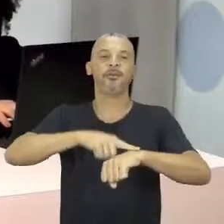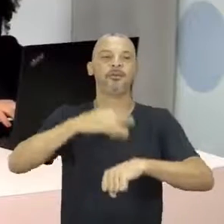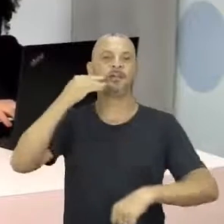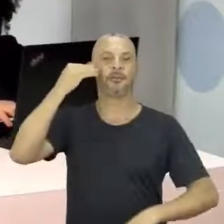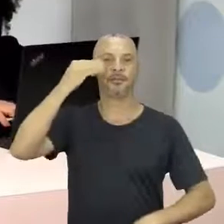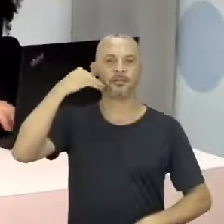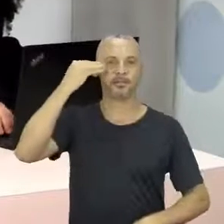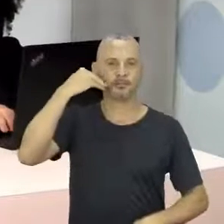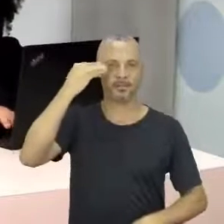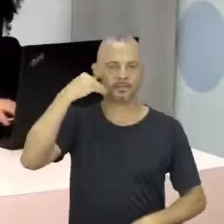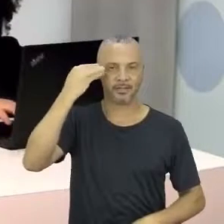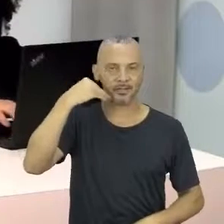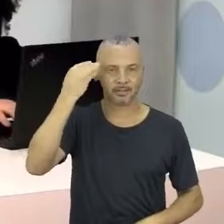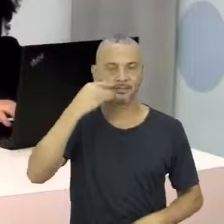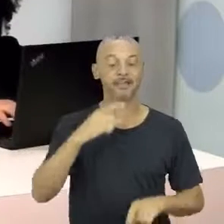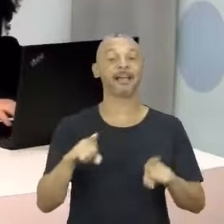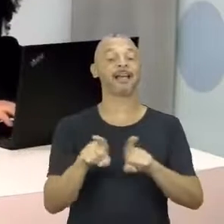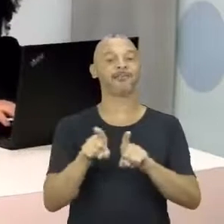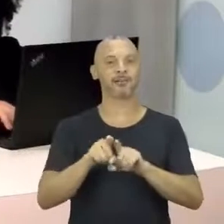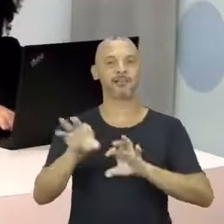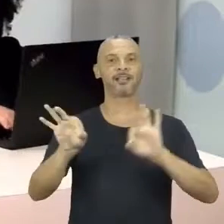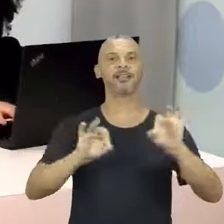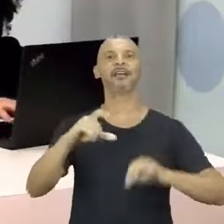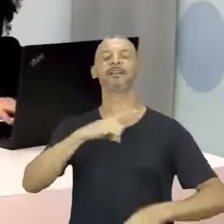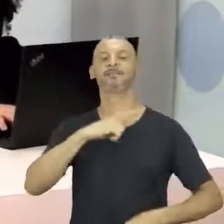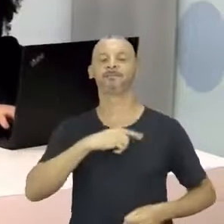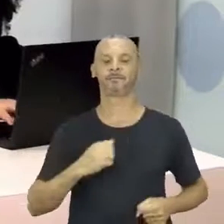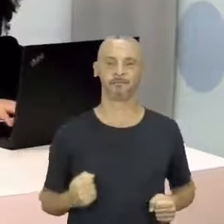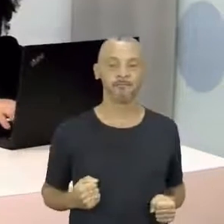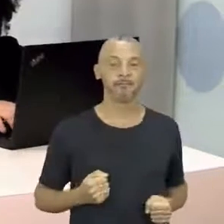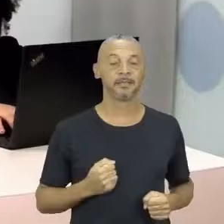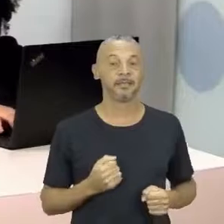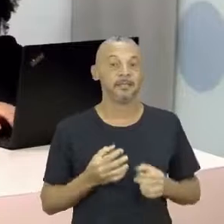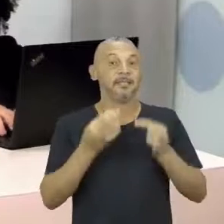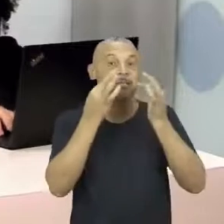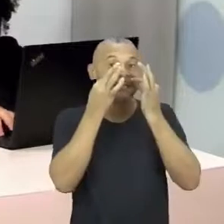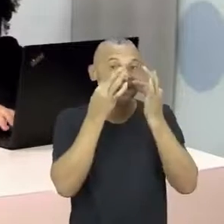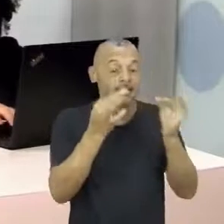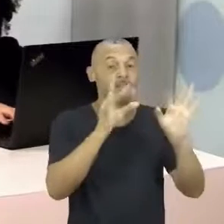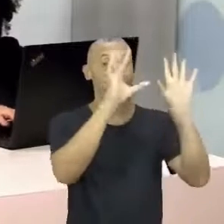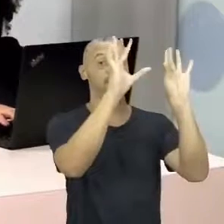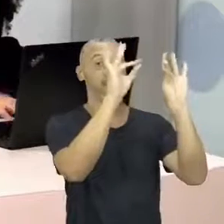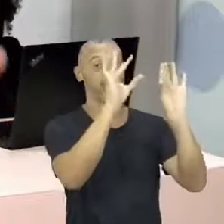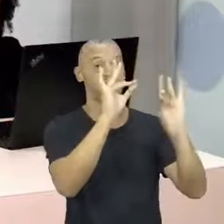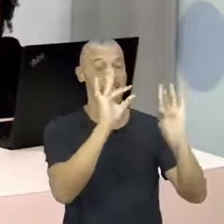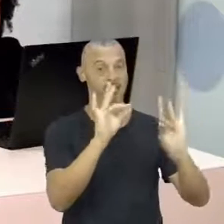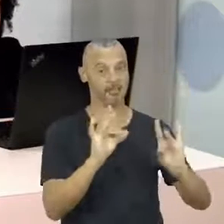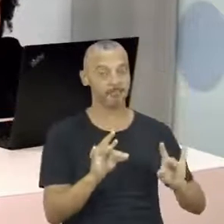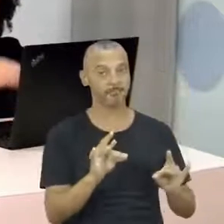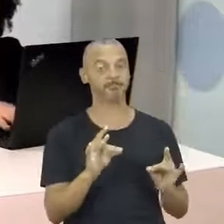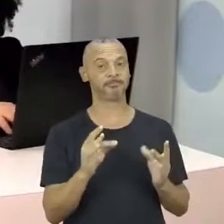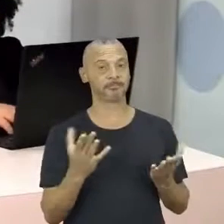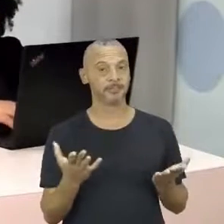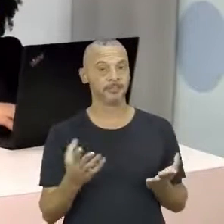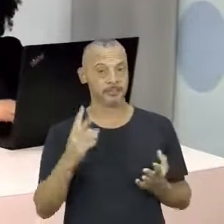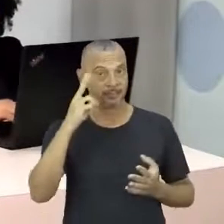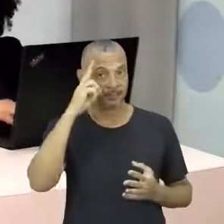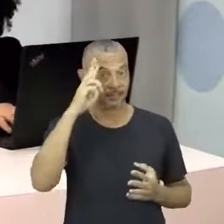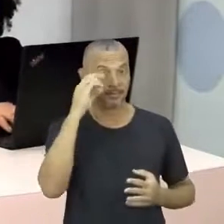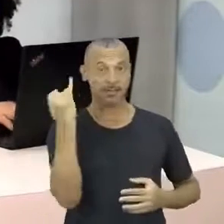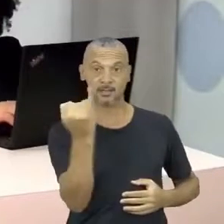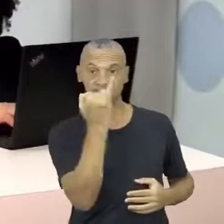cada campo você precisa comprovar isso. Então, se atente aos detalhes no momento da inscrição. Lembrando que essa inscrição